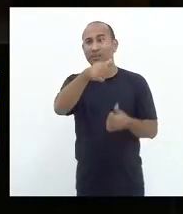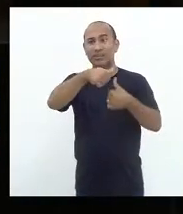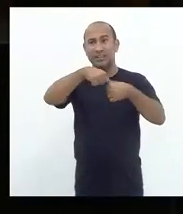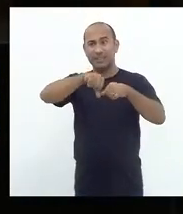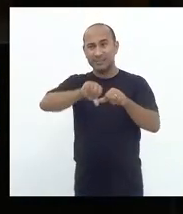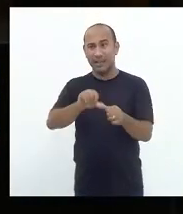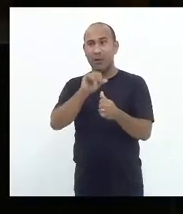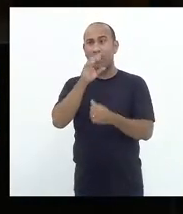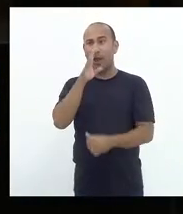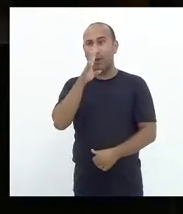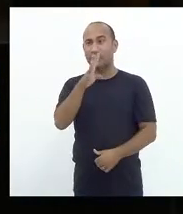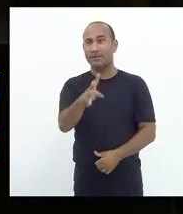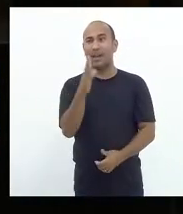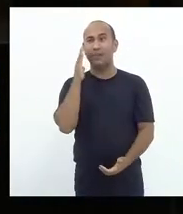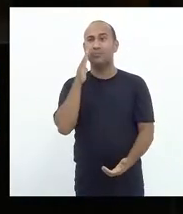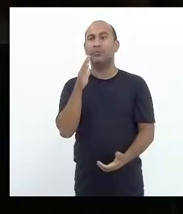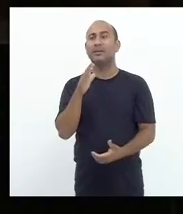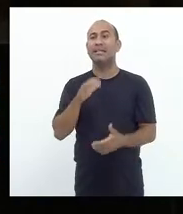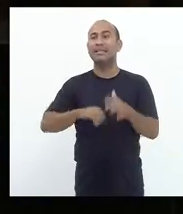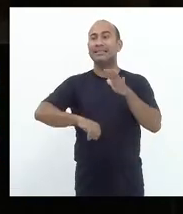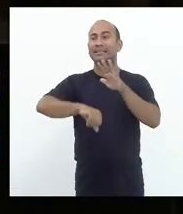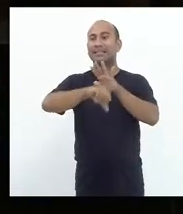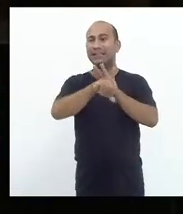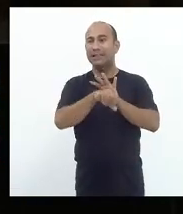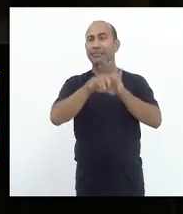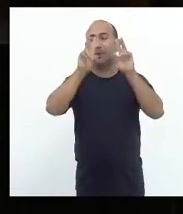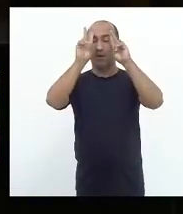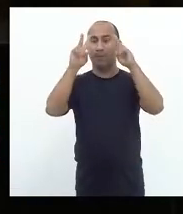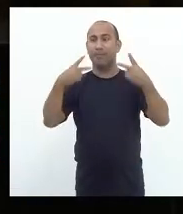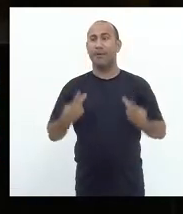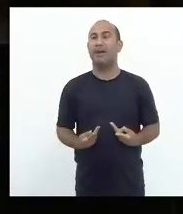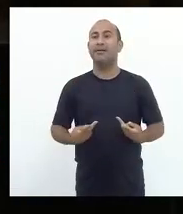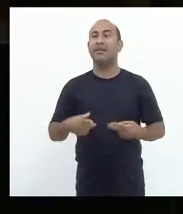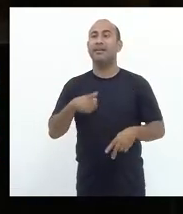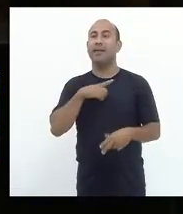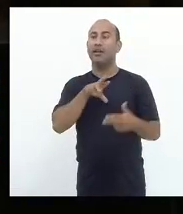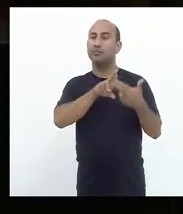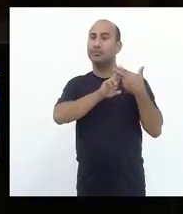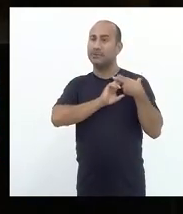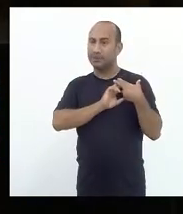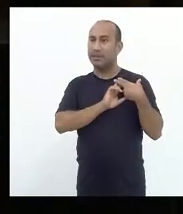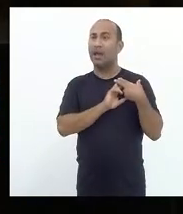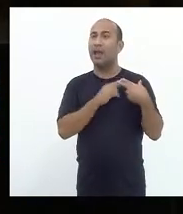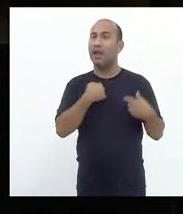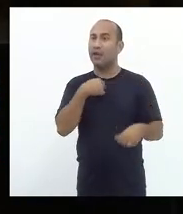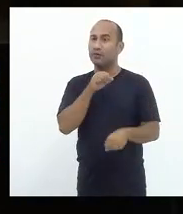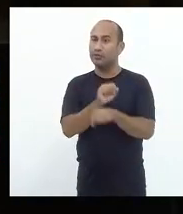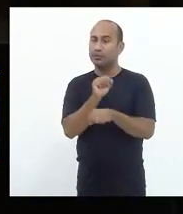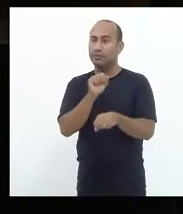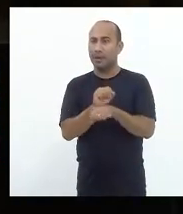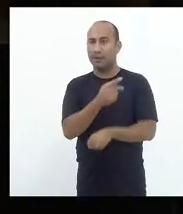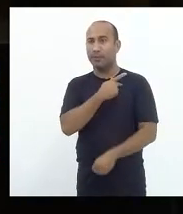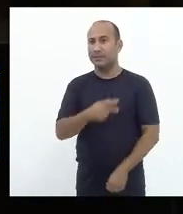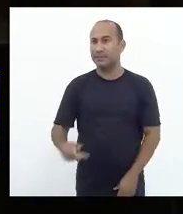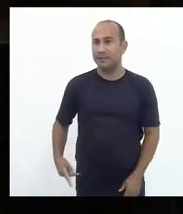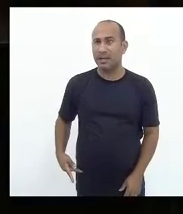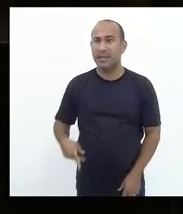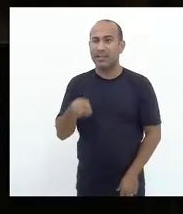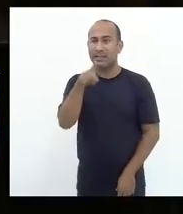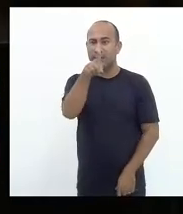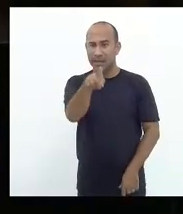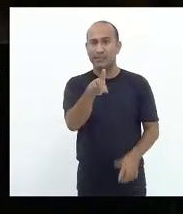indiciado por crime contra a humanidade e crime de responsabilidade. Eu espero, senhora presidenta, que